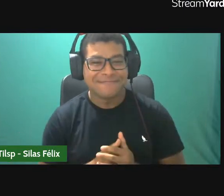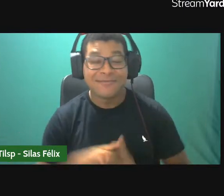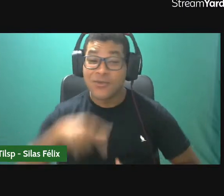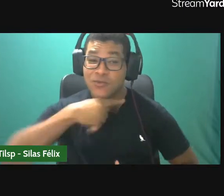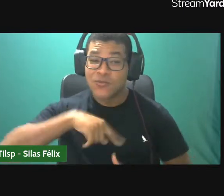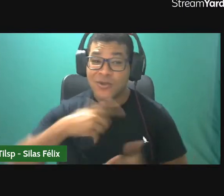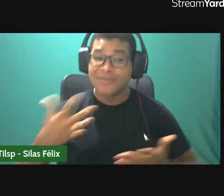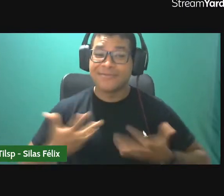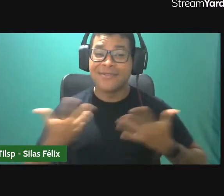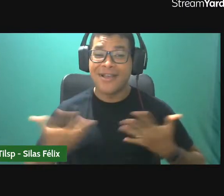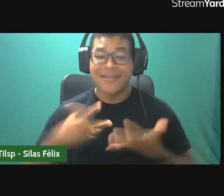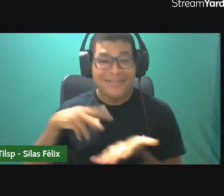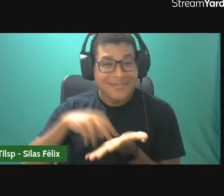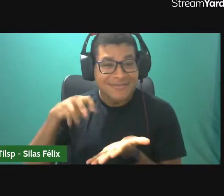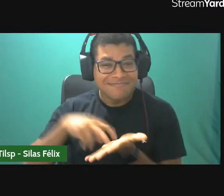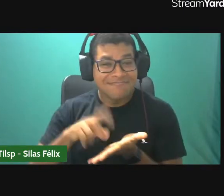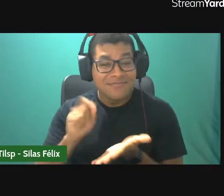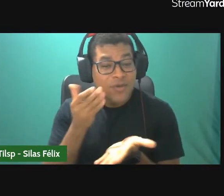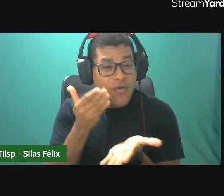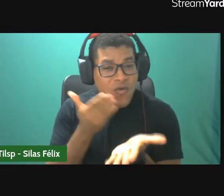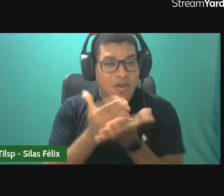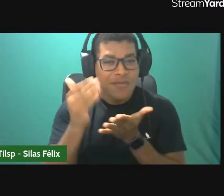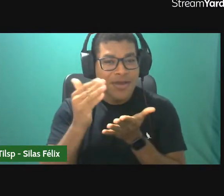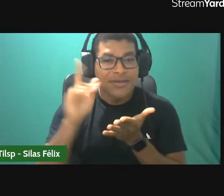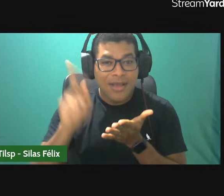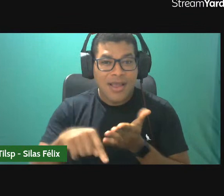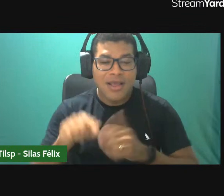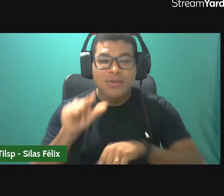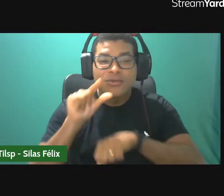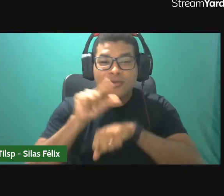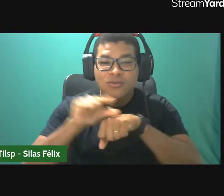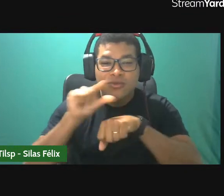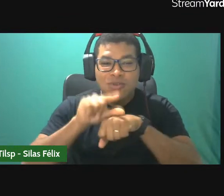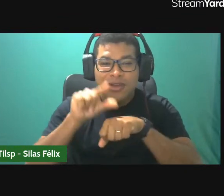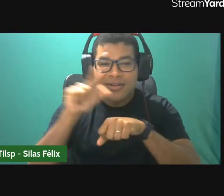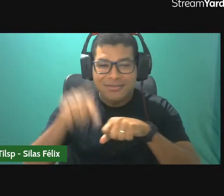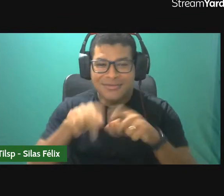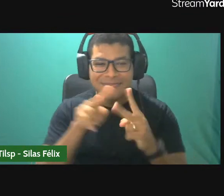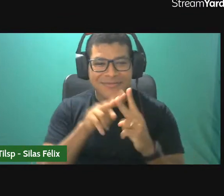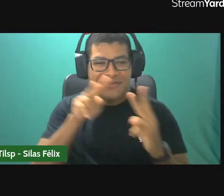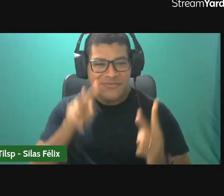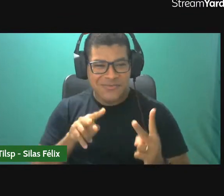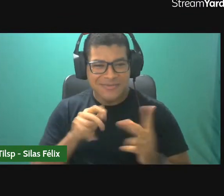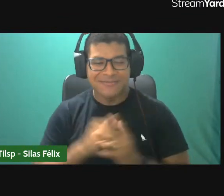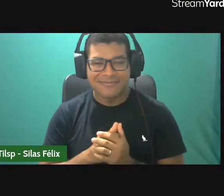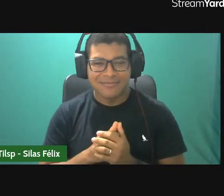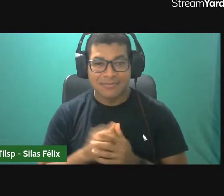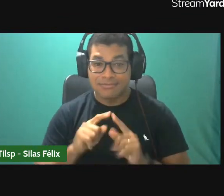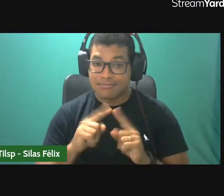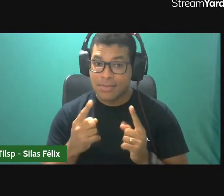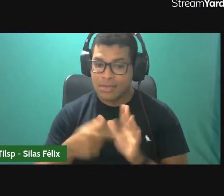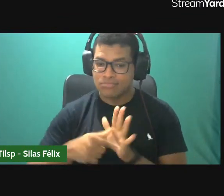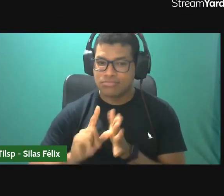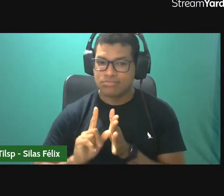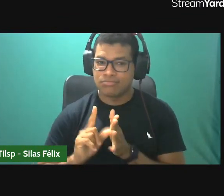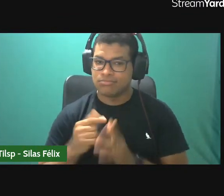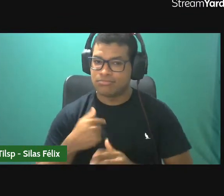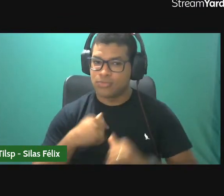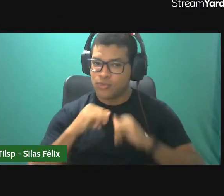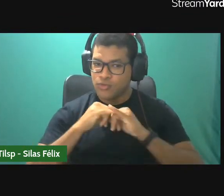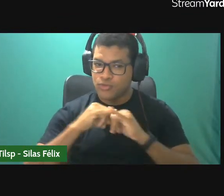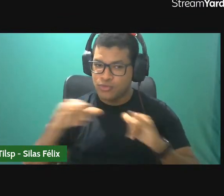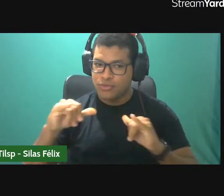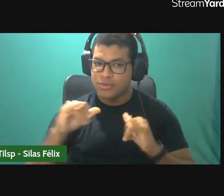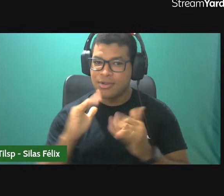agora iniciaremos mais um mini curso online. Mas antes, eu gostaria de fazer alguns repasses, né, de